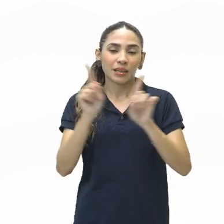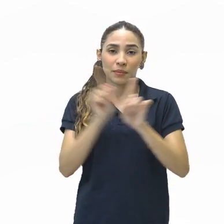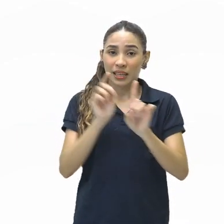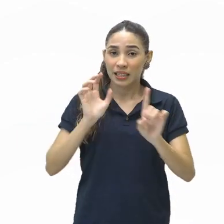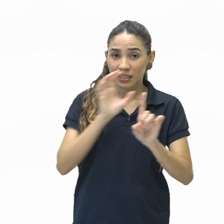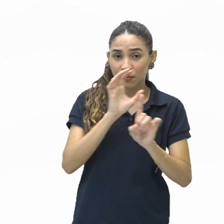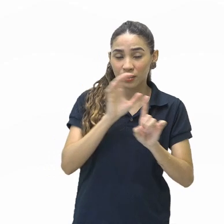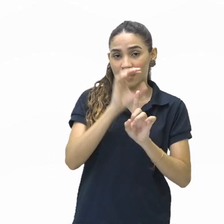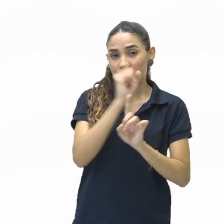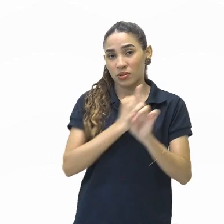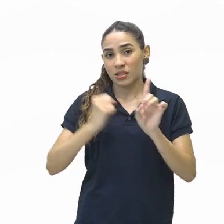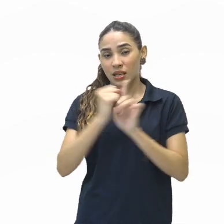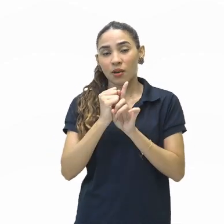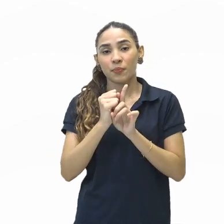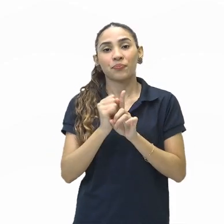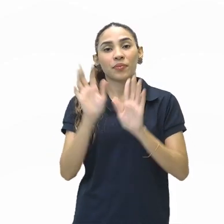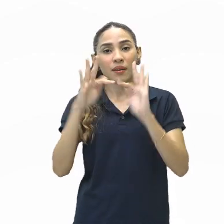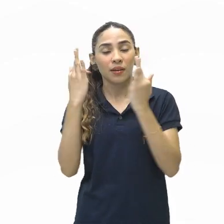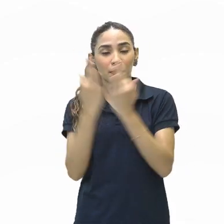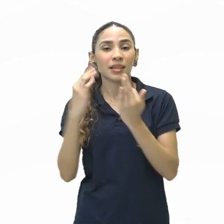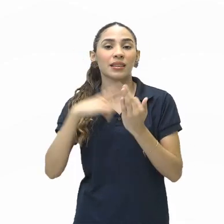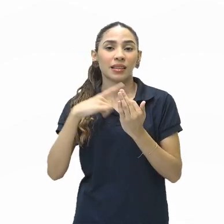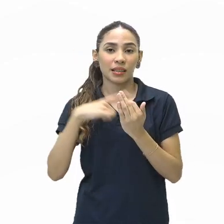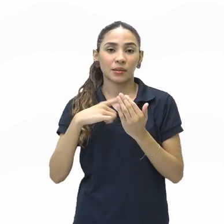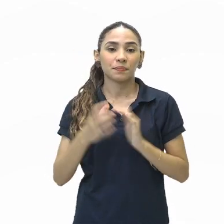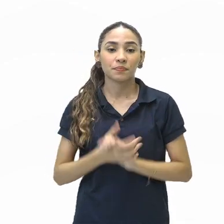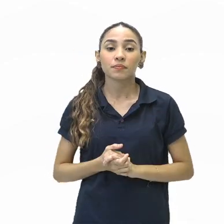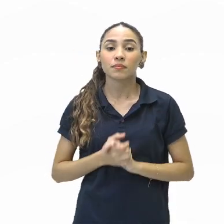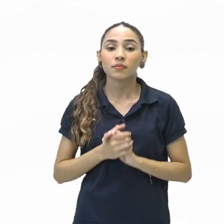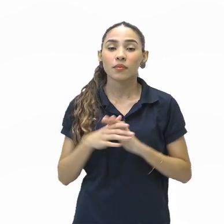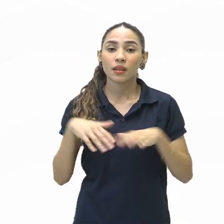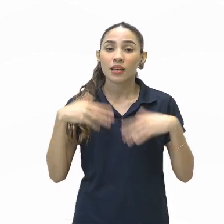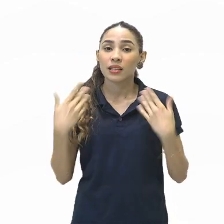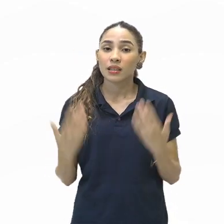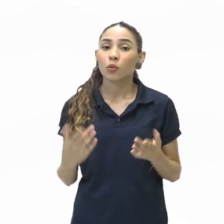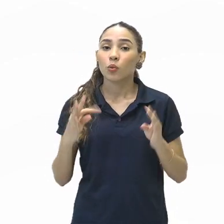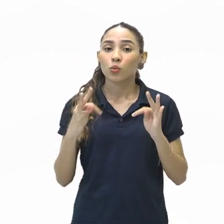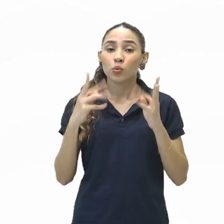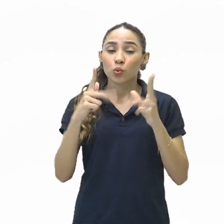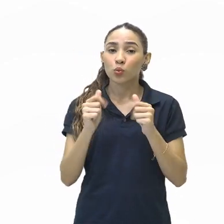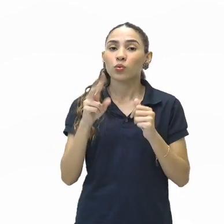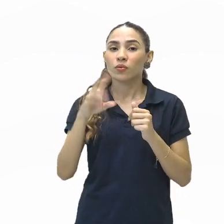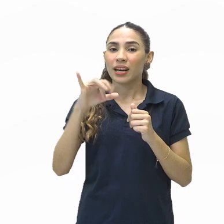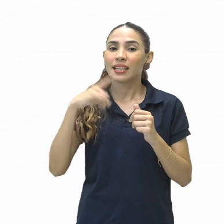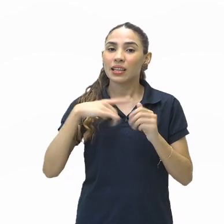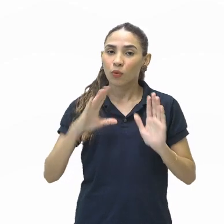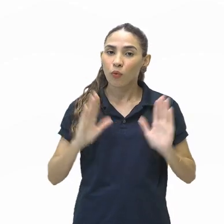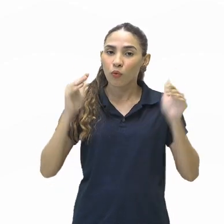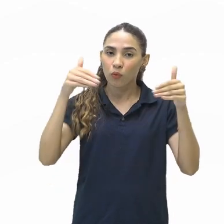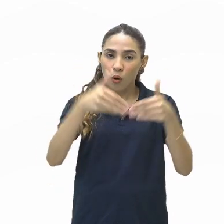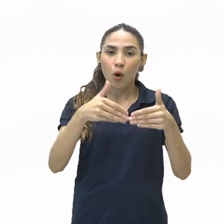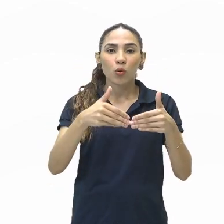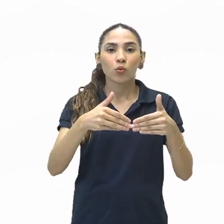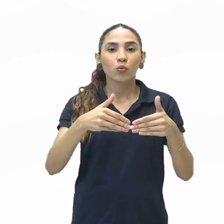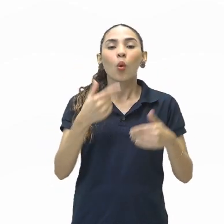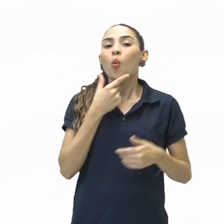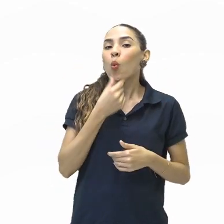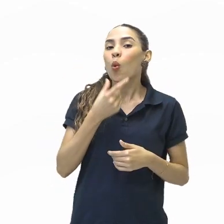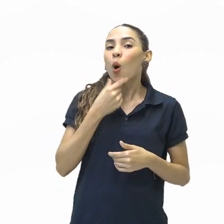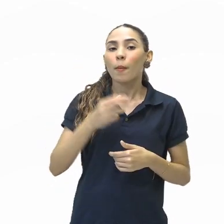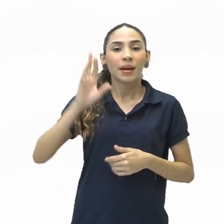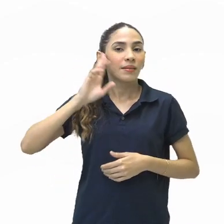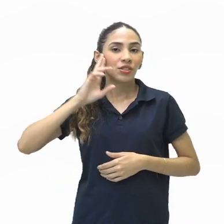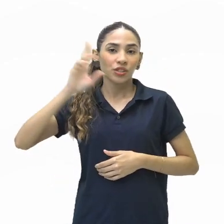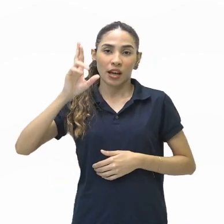influência social que a família exerce. Então, tudo vai girar em torno do pai, né, do homem, do chefe